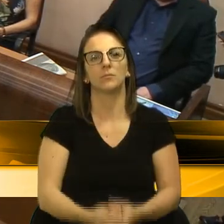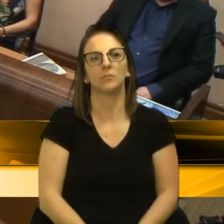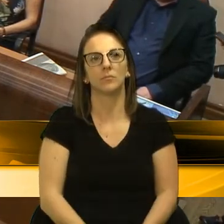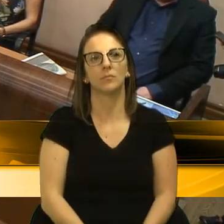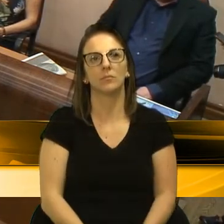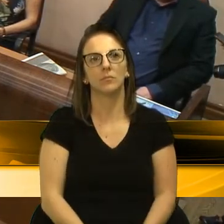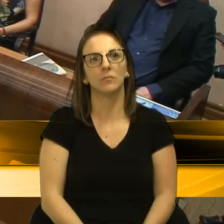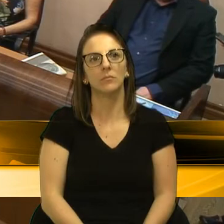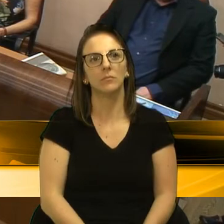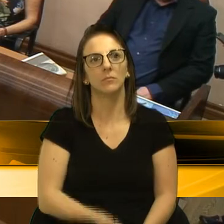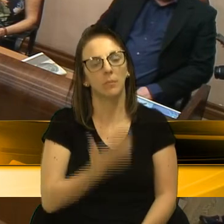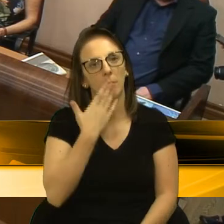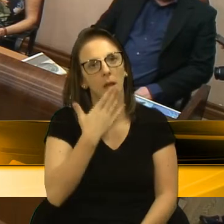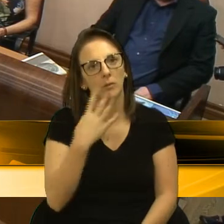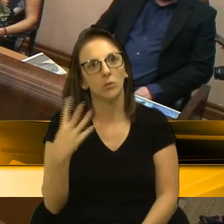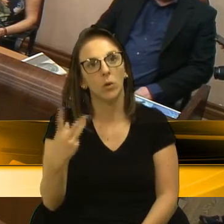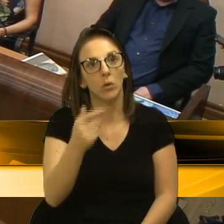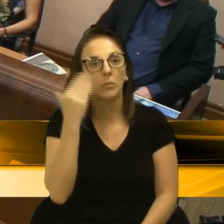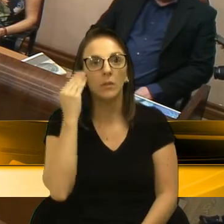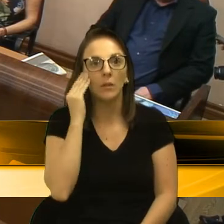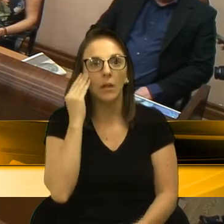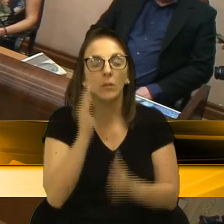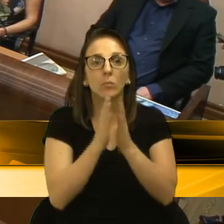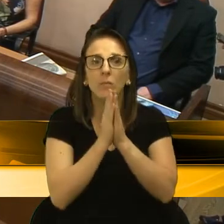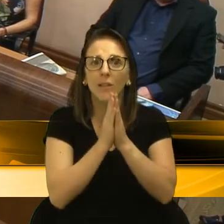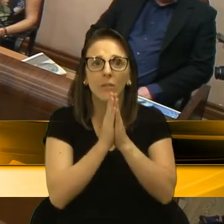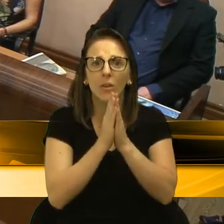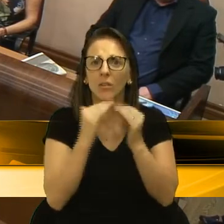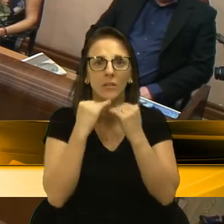Peço a compreensão de todos, ninguém ganhou nada.